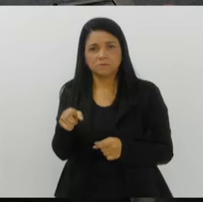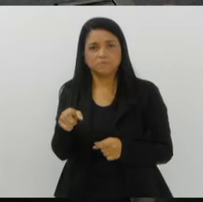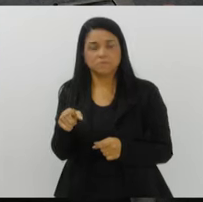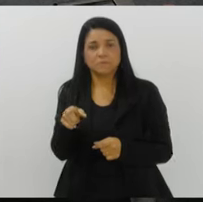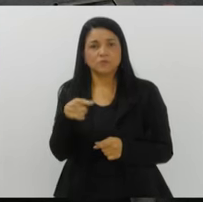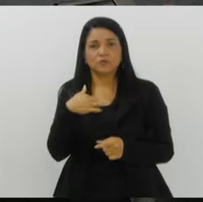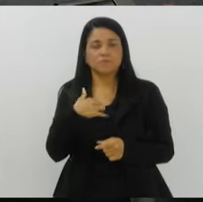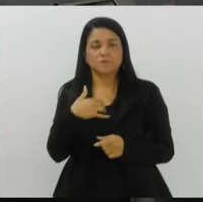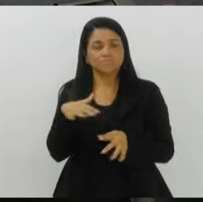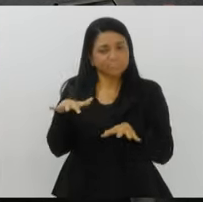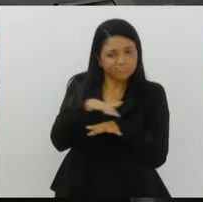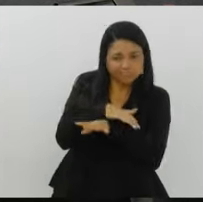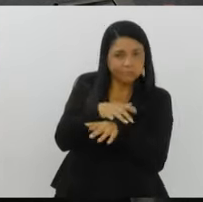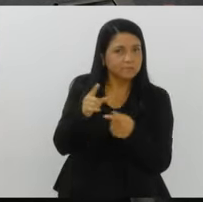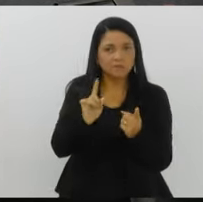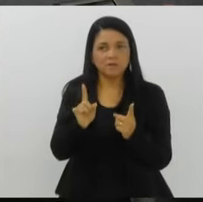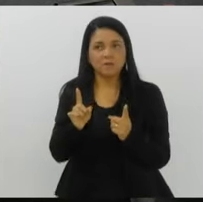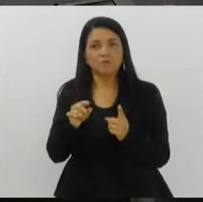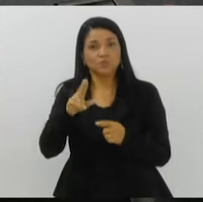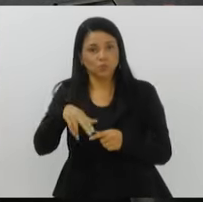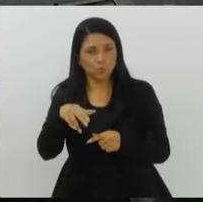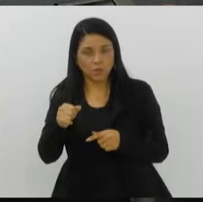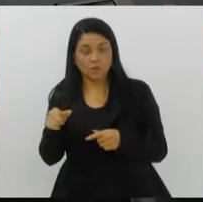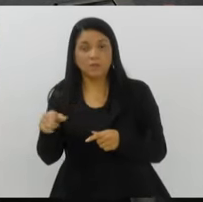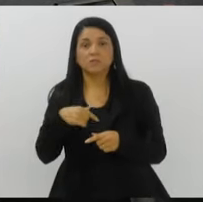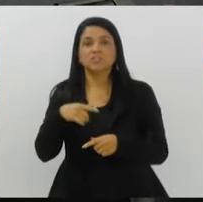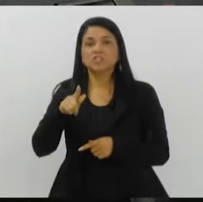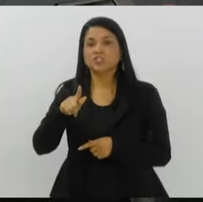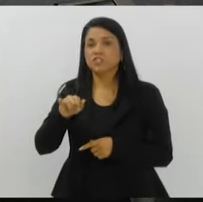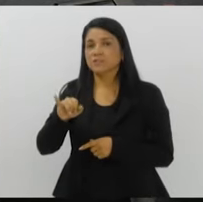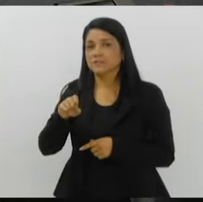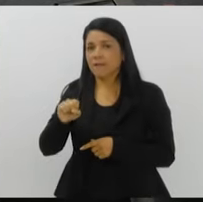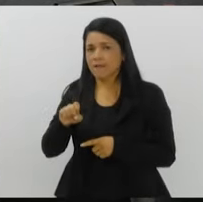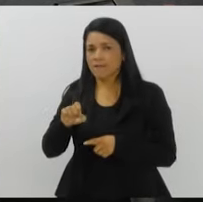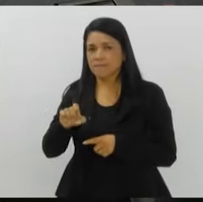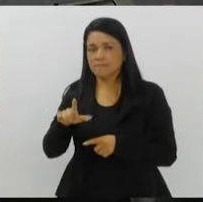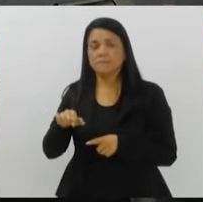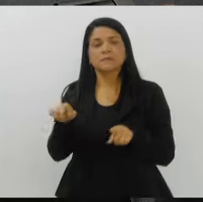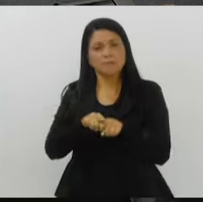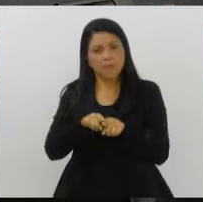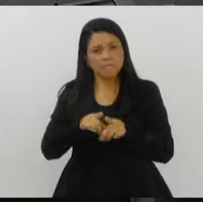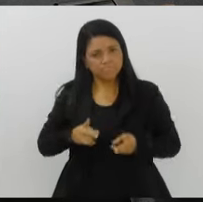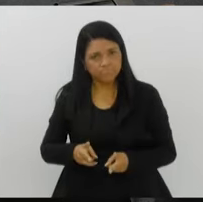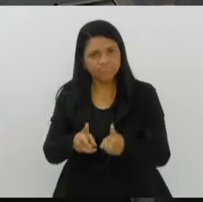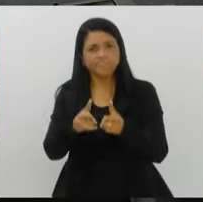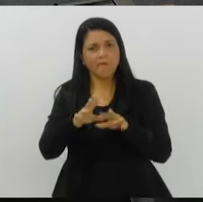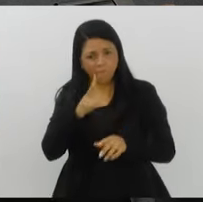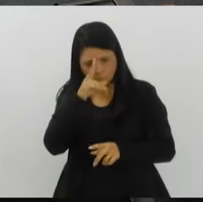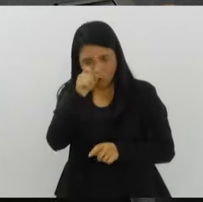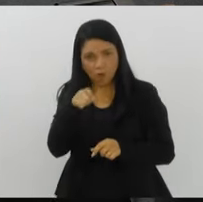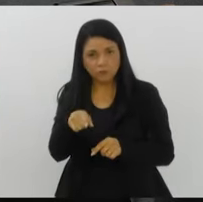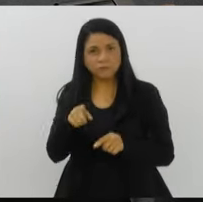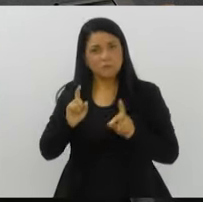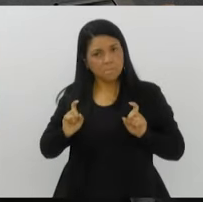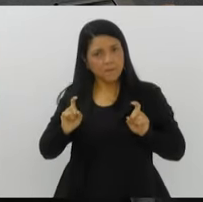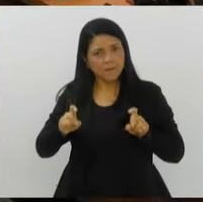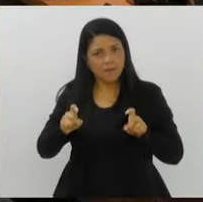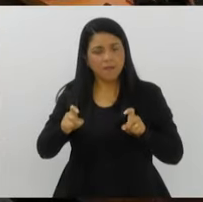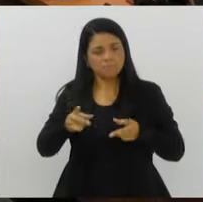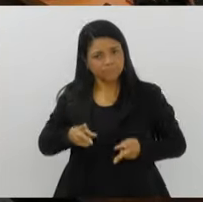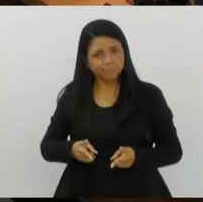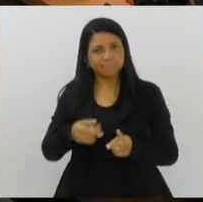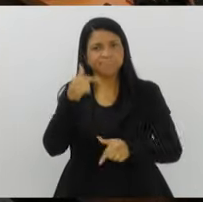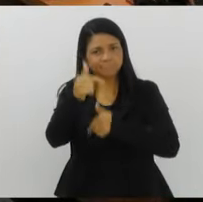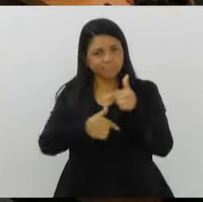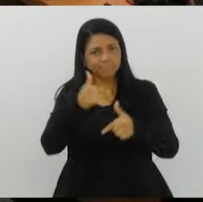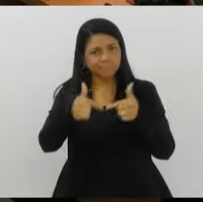intimidar, nunca foi. Deputada Gisele Monteiro, vá fundo também. Vossa Excelência tem um mandato, está exercendo ele